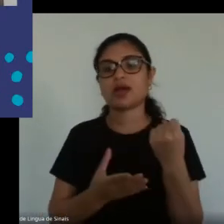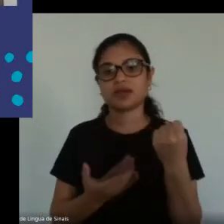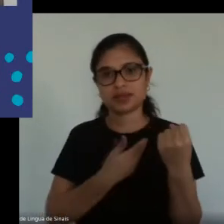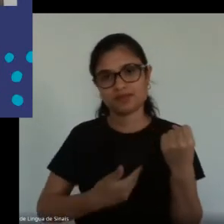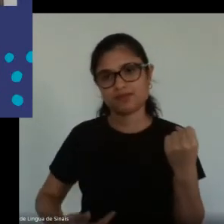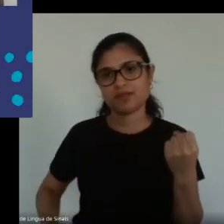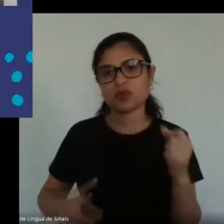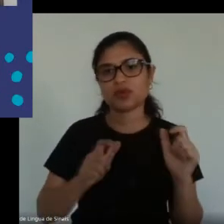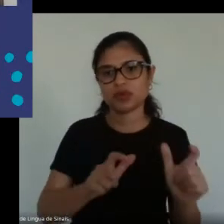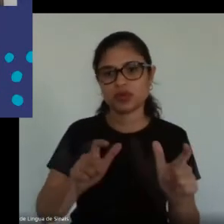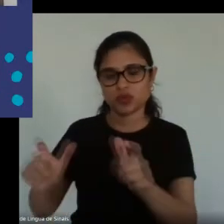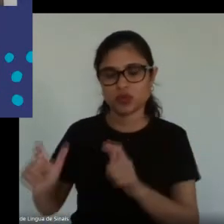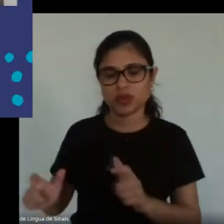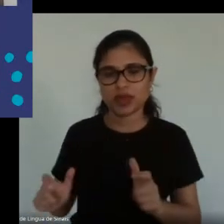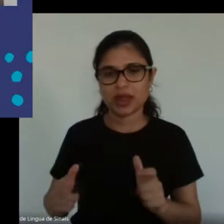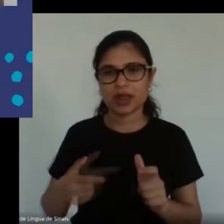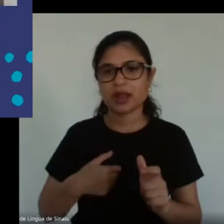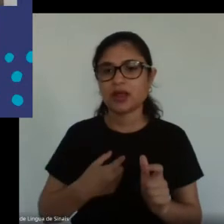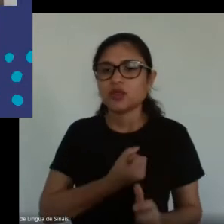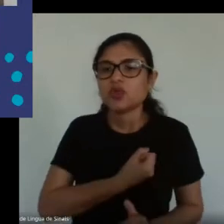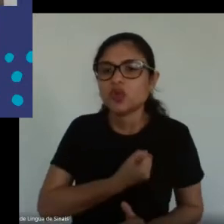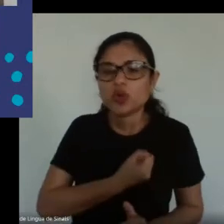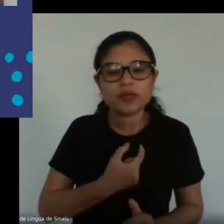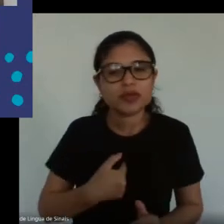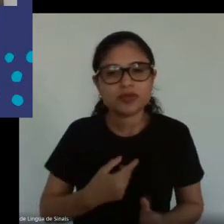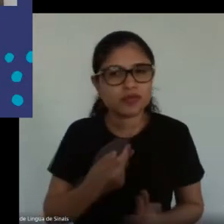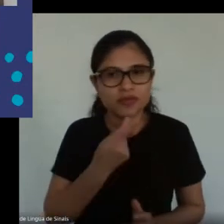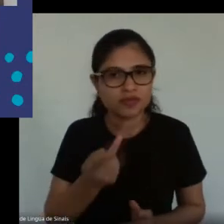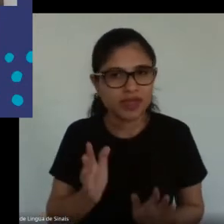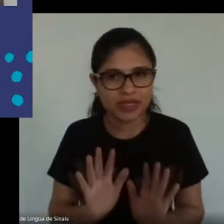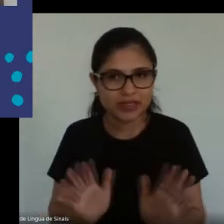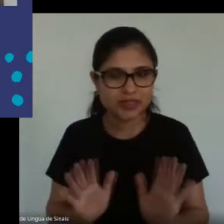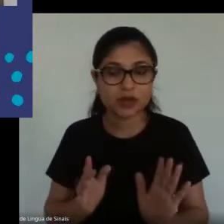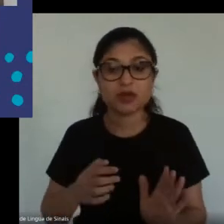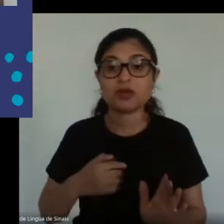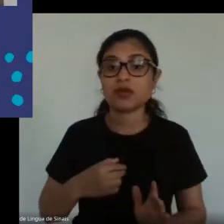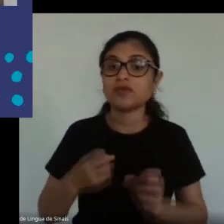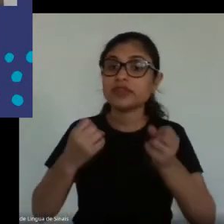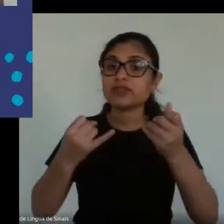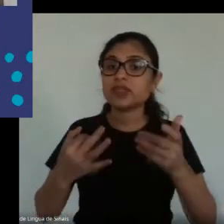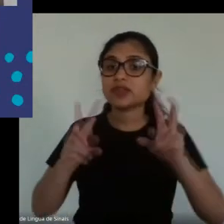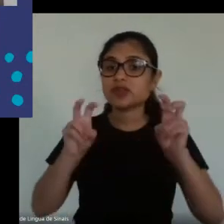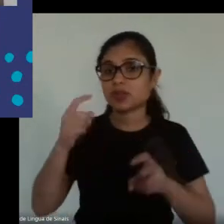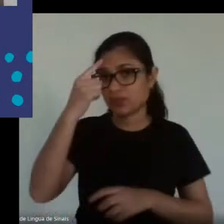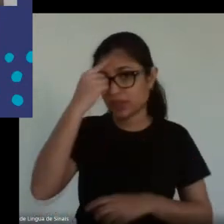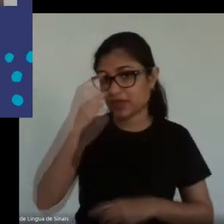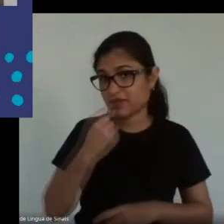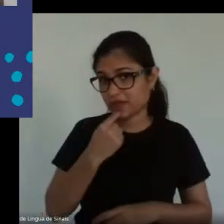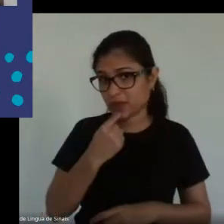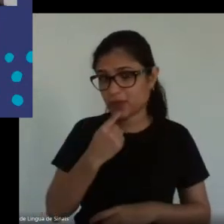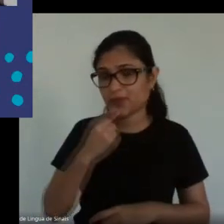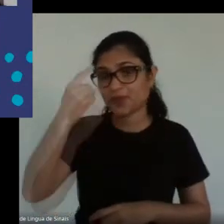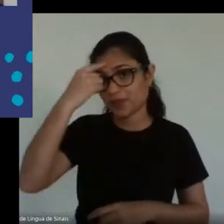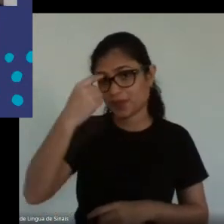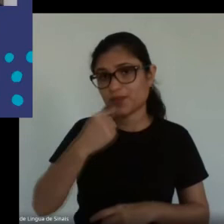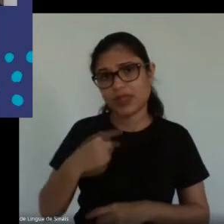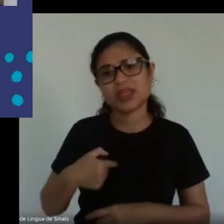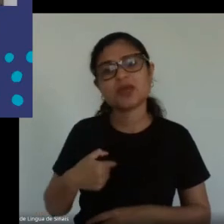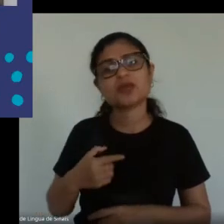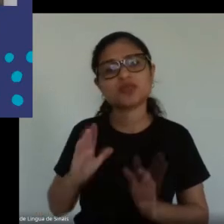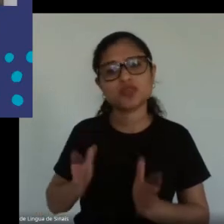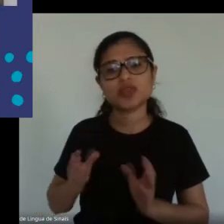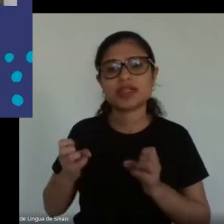você o paralelo do perfil. O perfil é aquele que eu já falei um pouco.